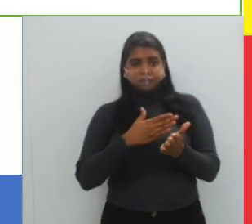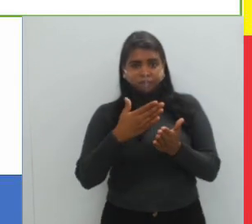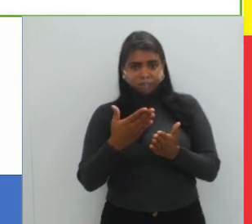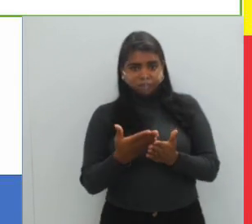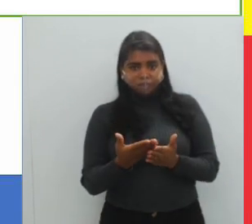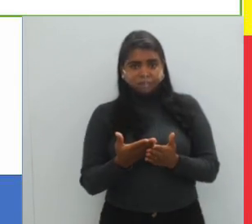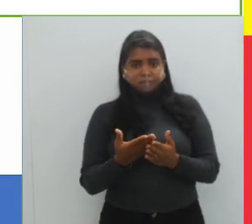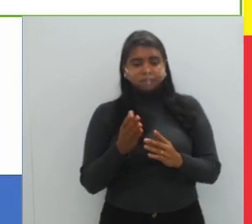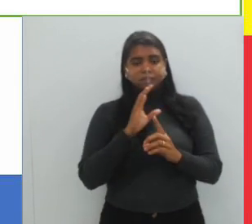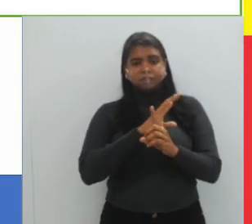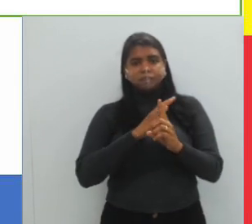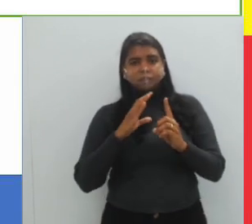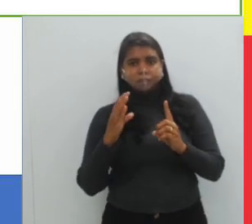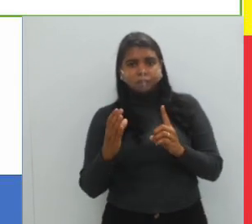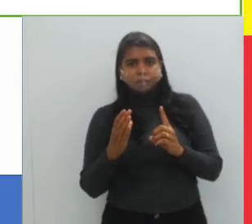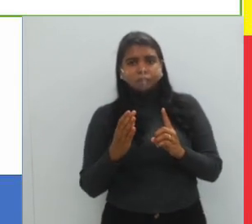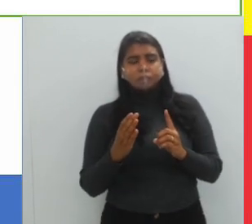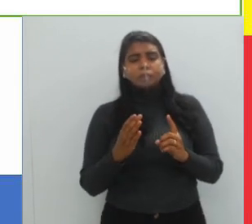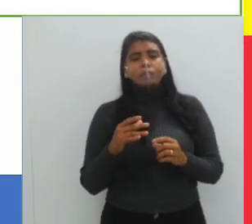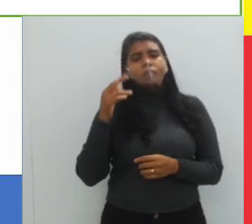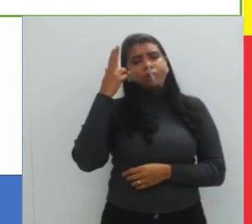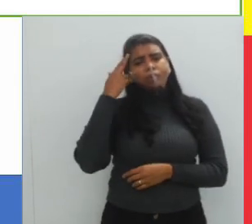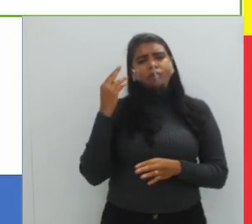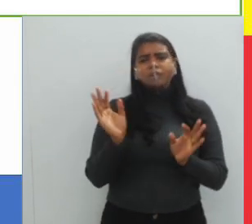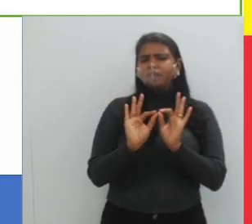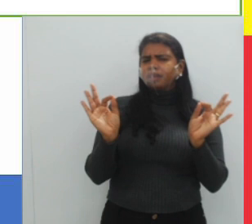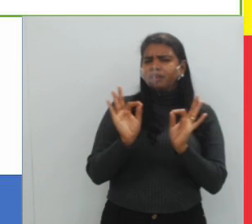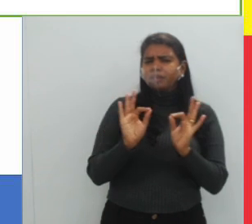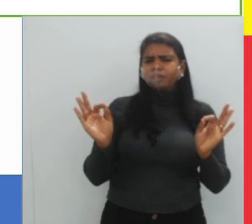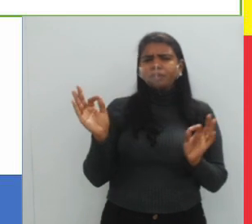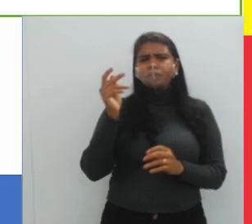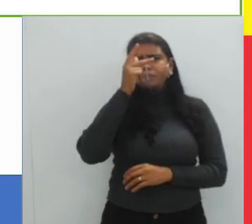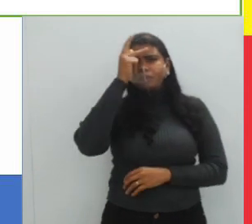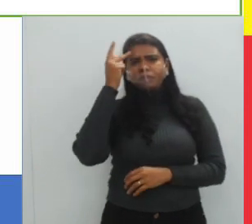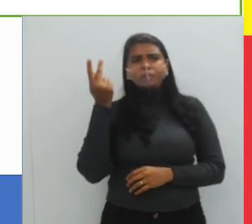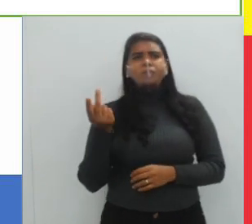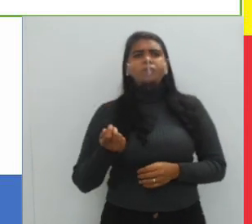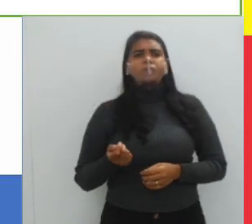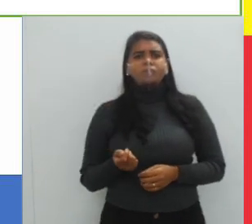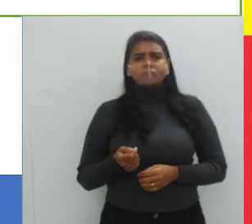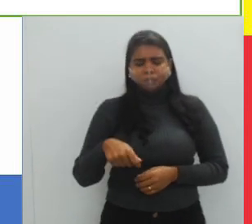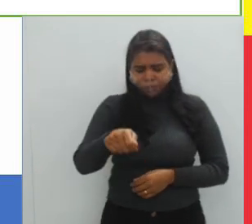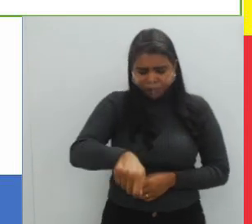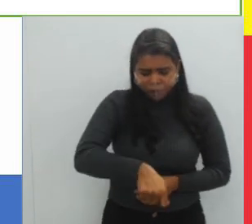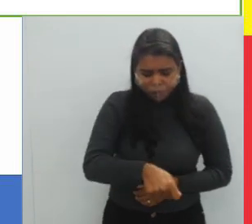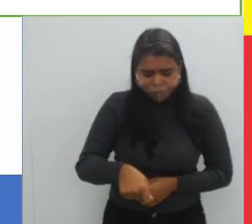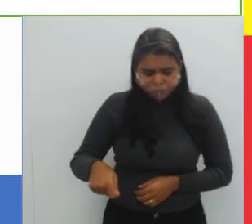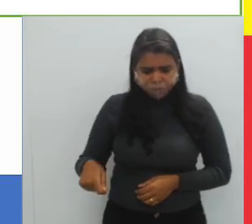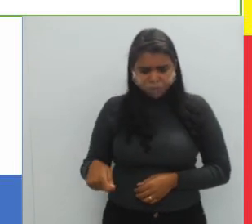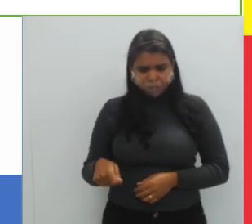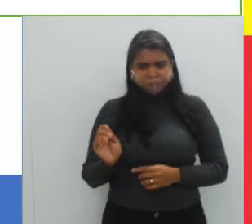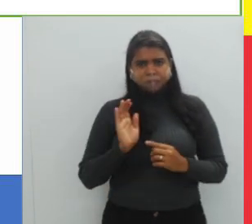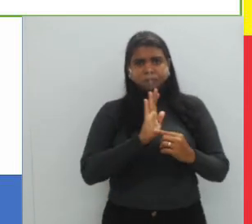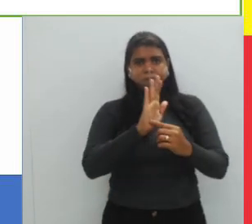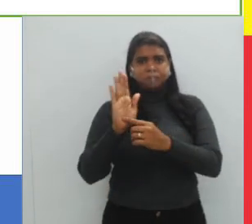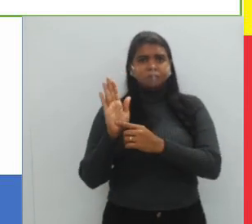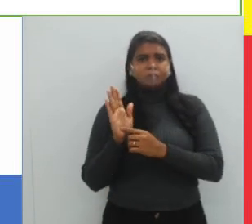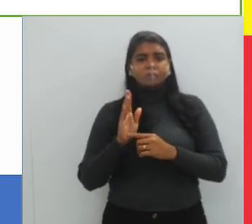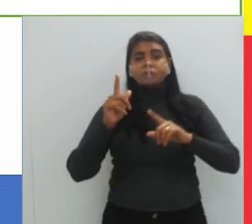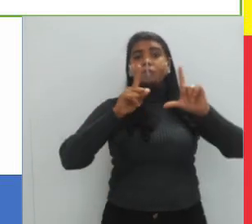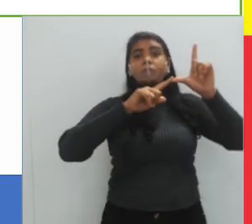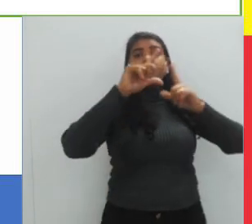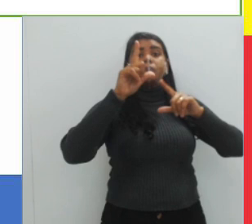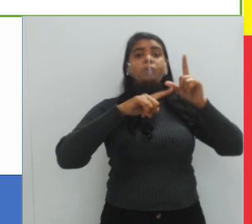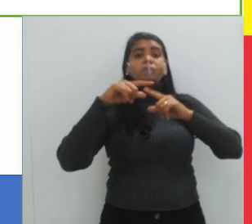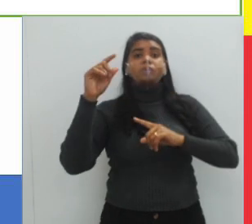Antes de iniciar as cerimônias na Umbanda, é comum uma pessoa iniciada riscar o chão com símbolos diversos, como